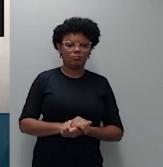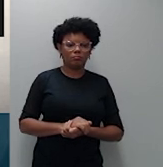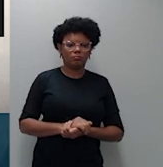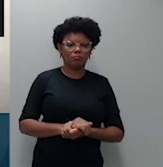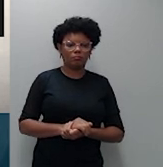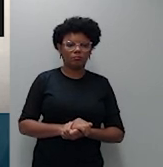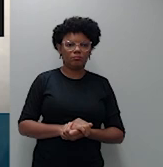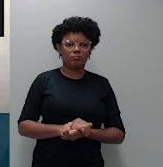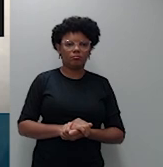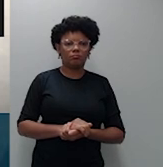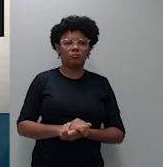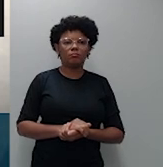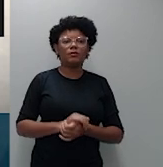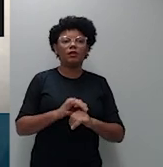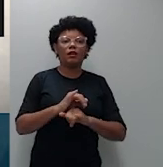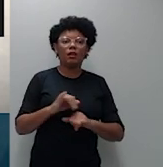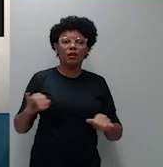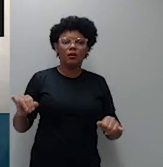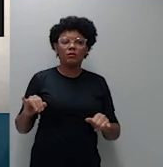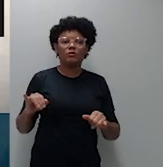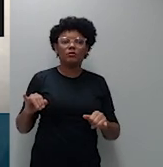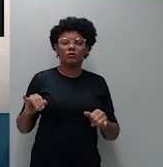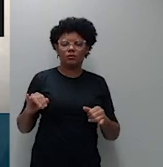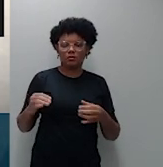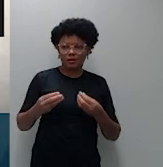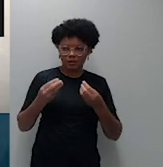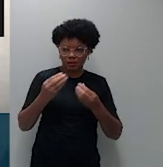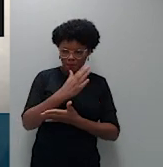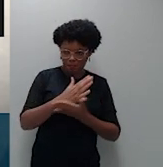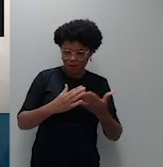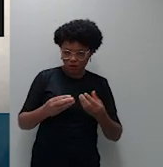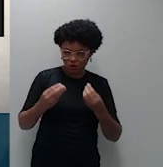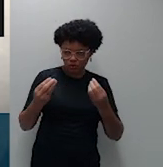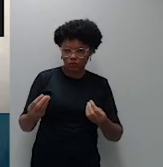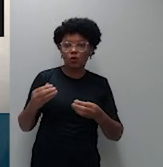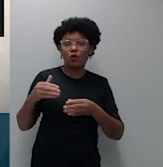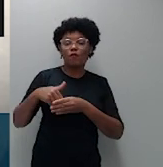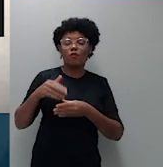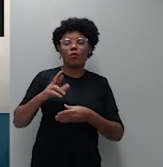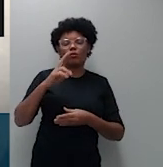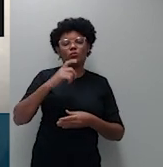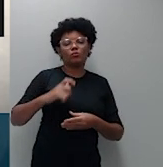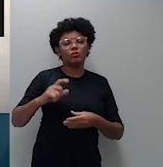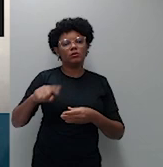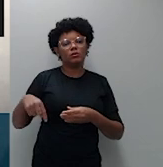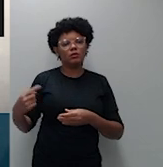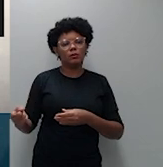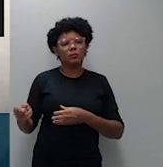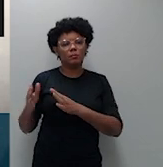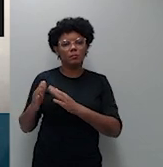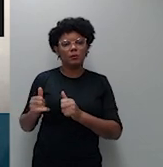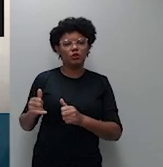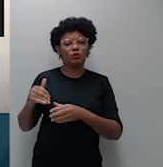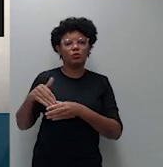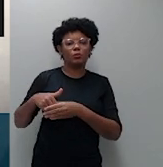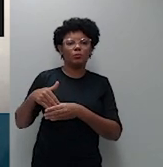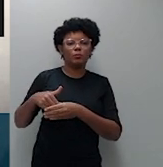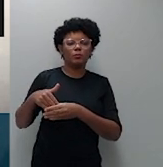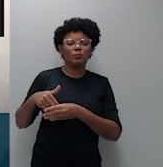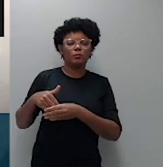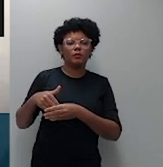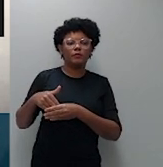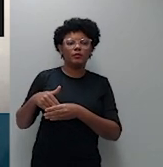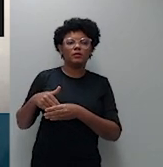programa agravo interno provido em parte foi o voto do relator na sequência pediu besta Ministro Raul Araújo